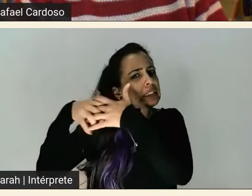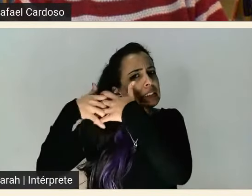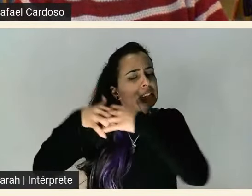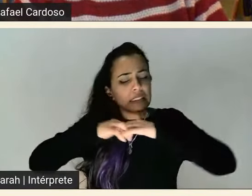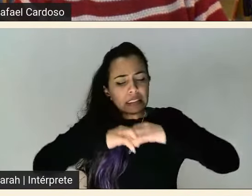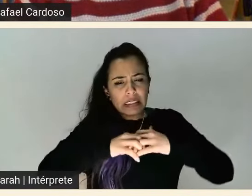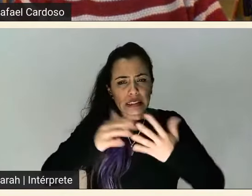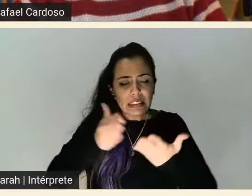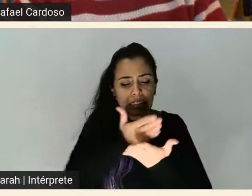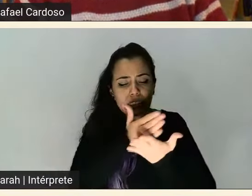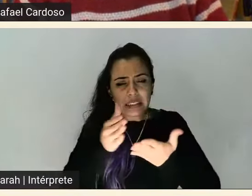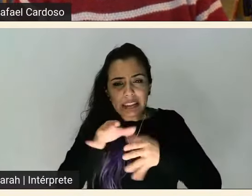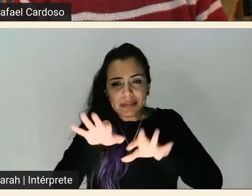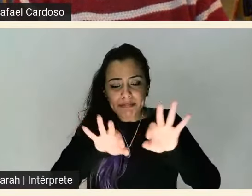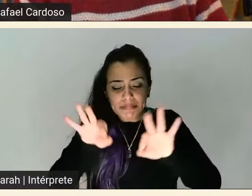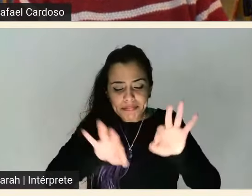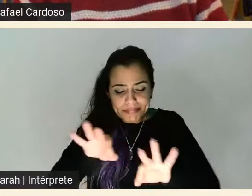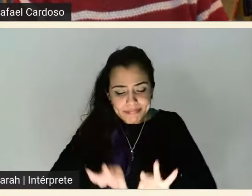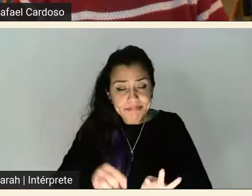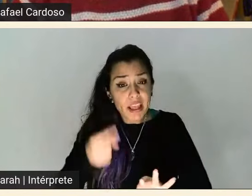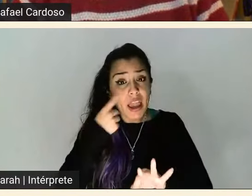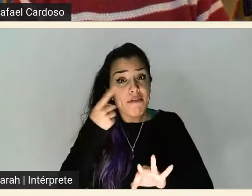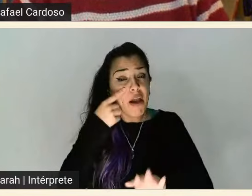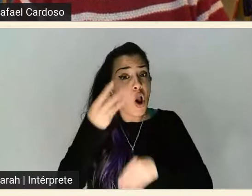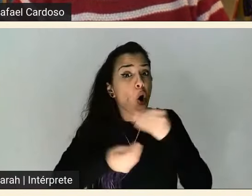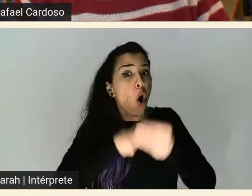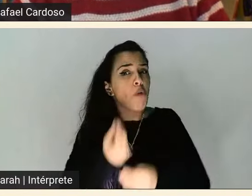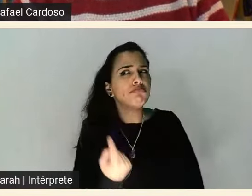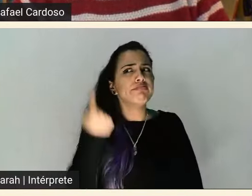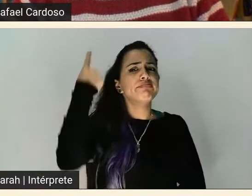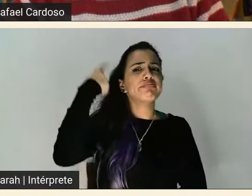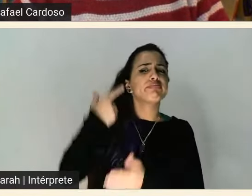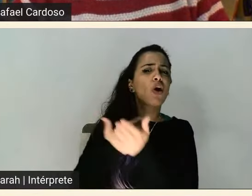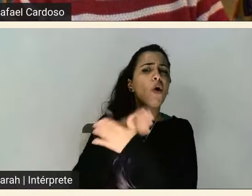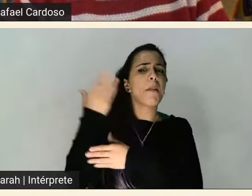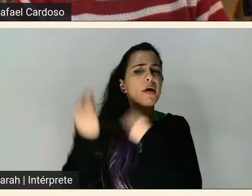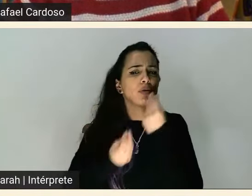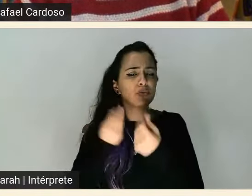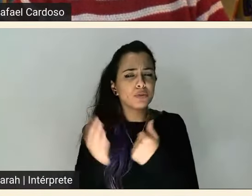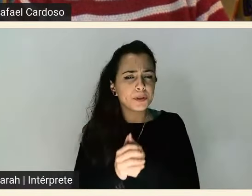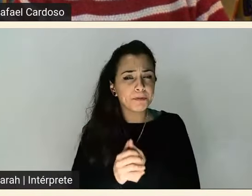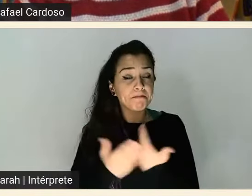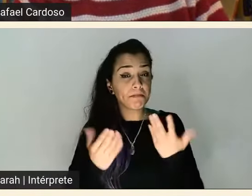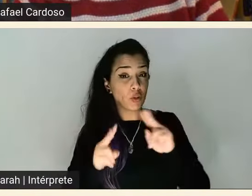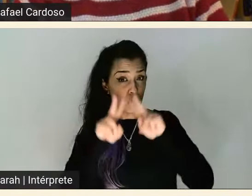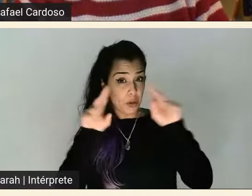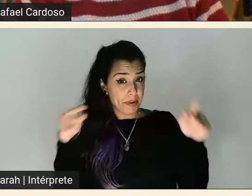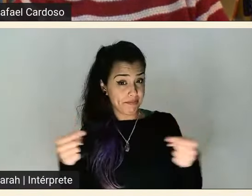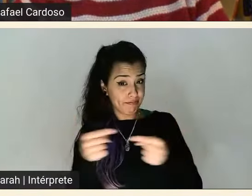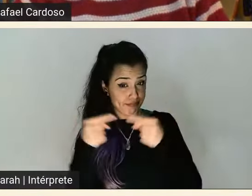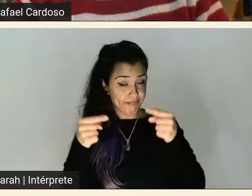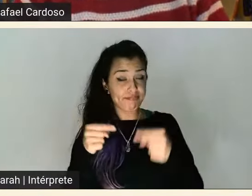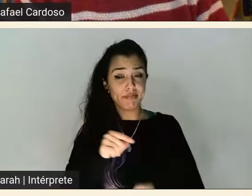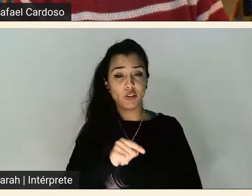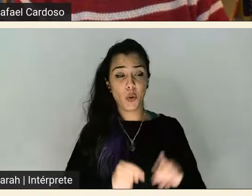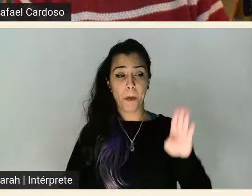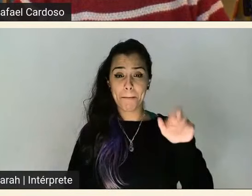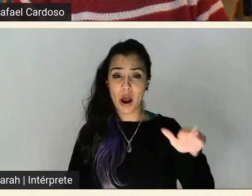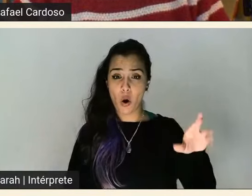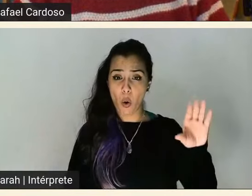foram montados. Essa relação entre o barroco e o colonial, o barroco e o